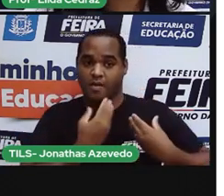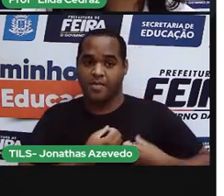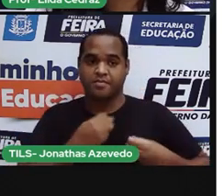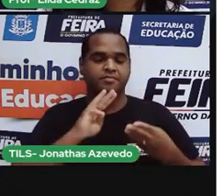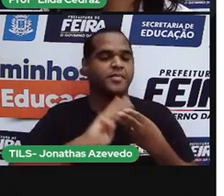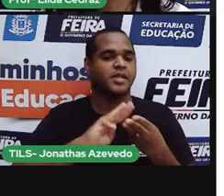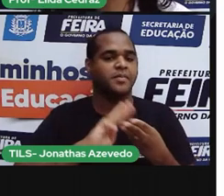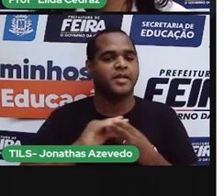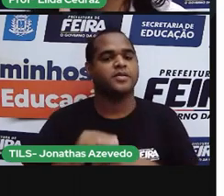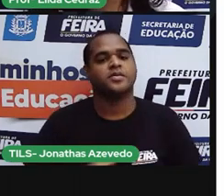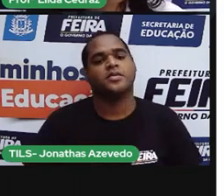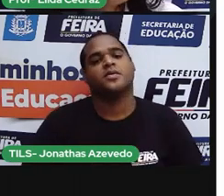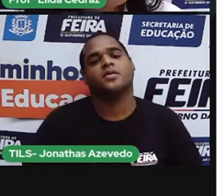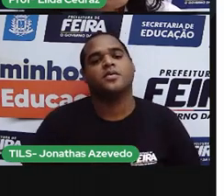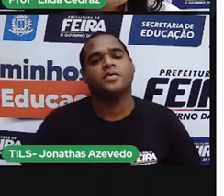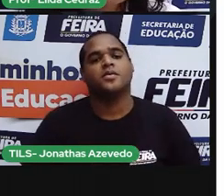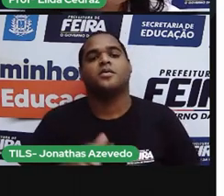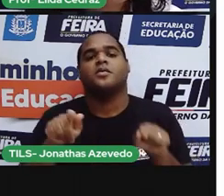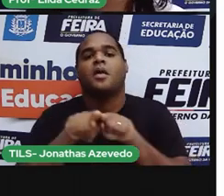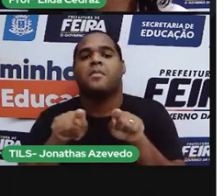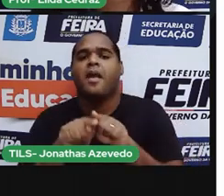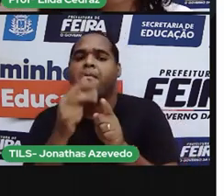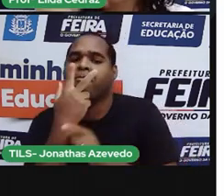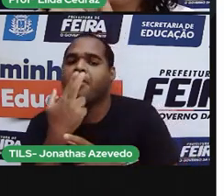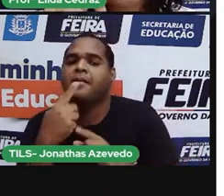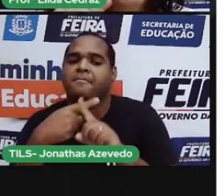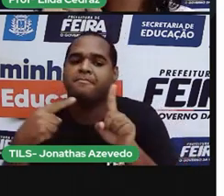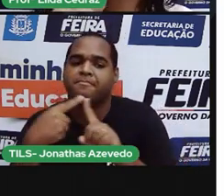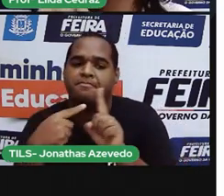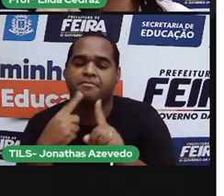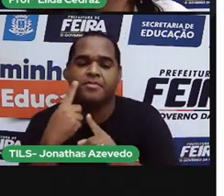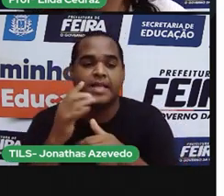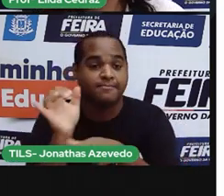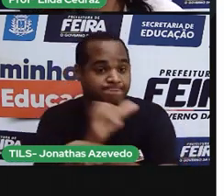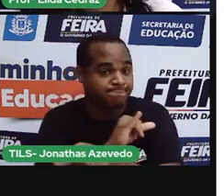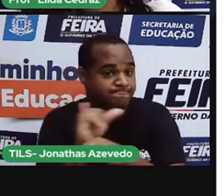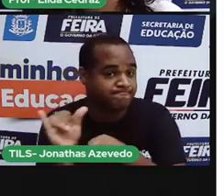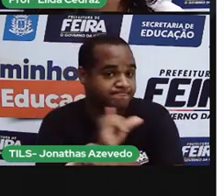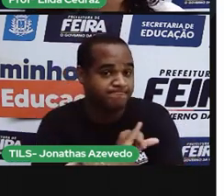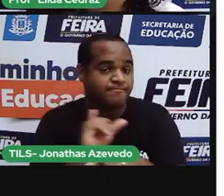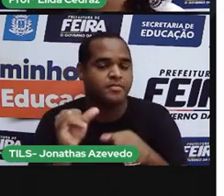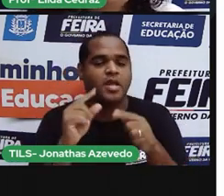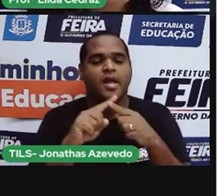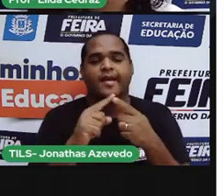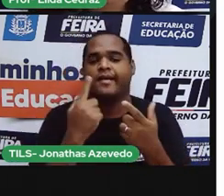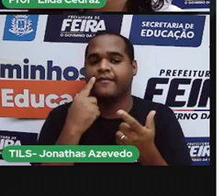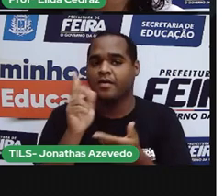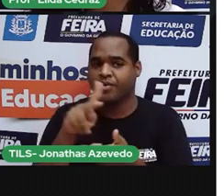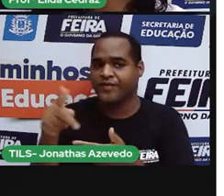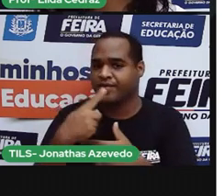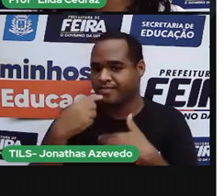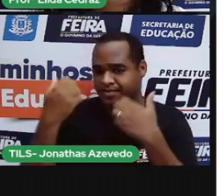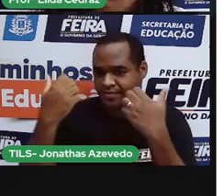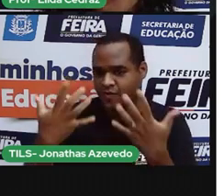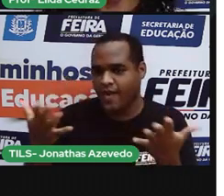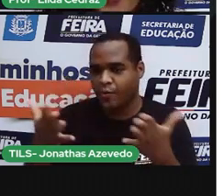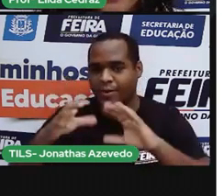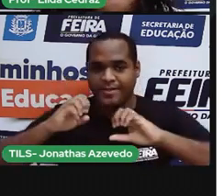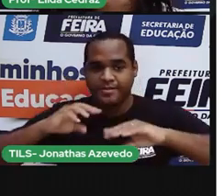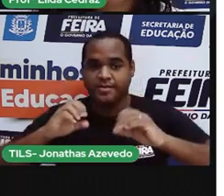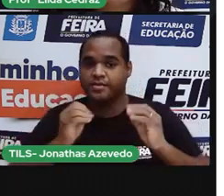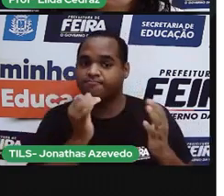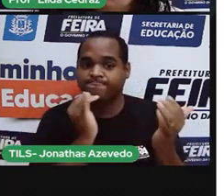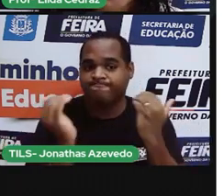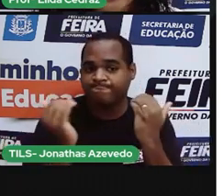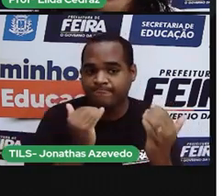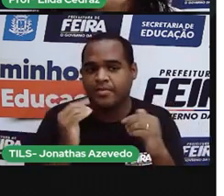matemática. Também é muito parecida com as estratégias que a Proenda trouxe aqui na aula, de